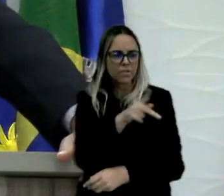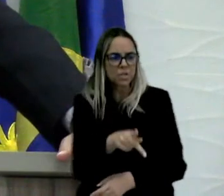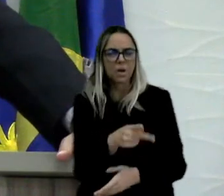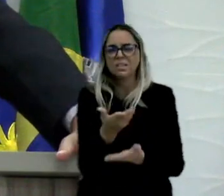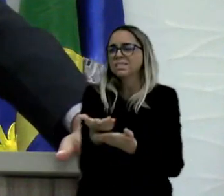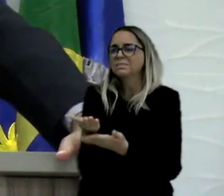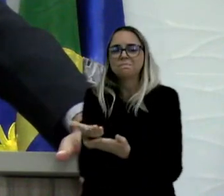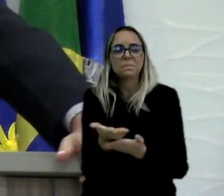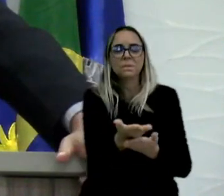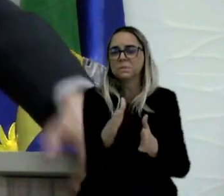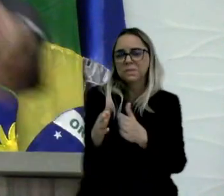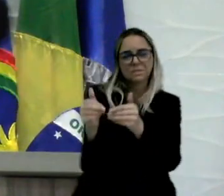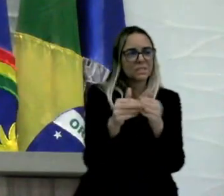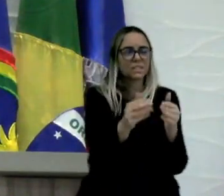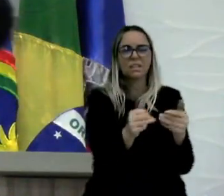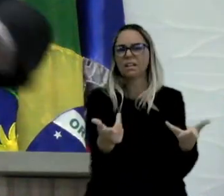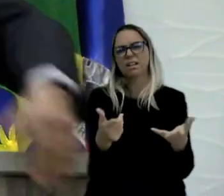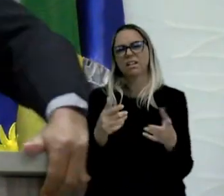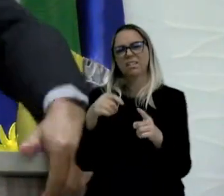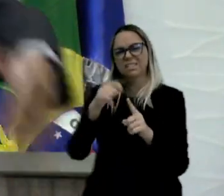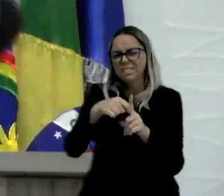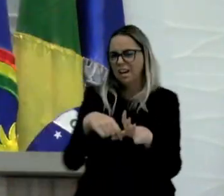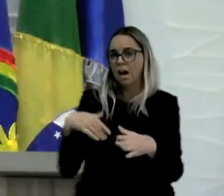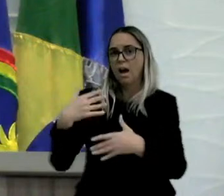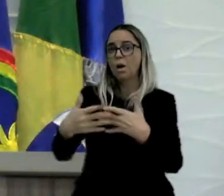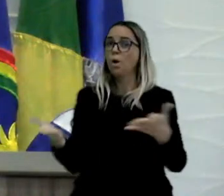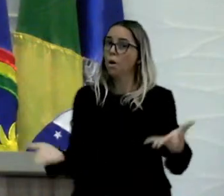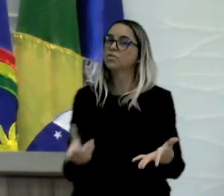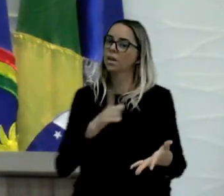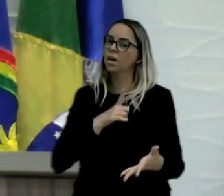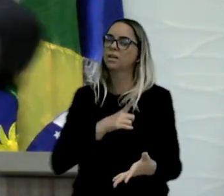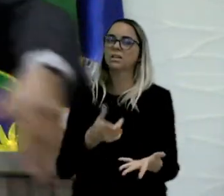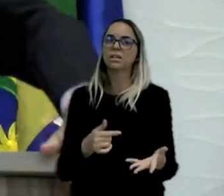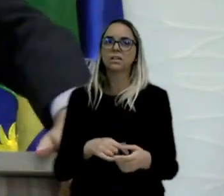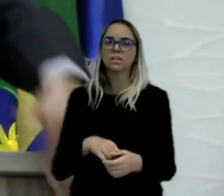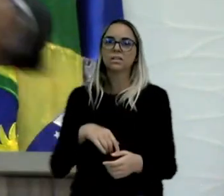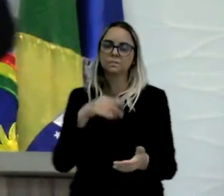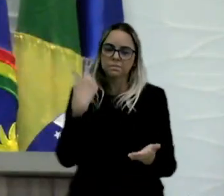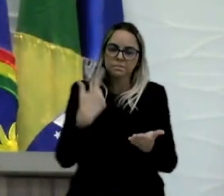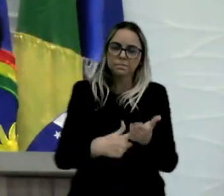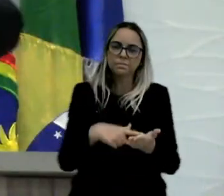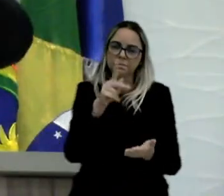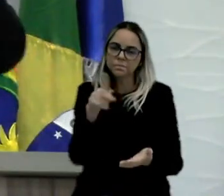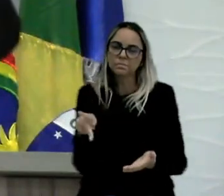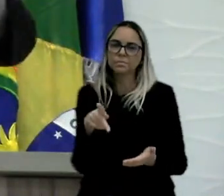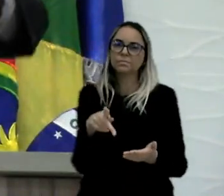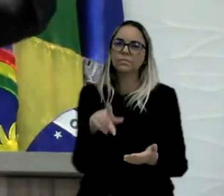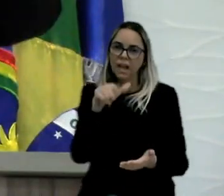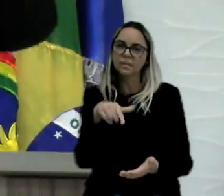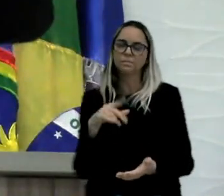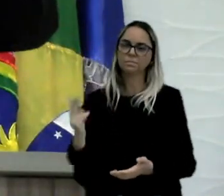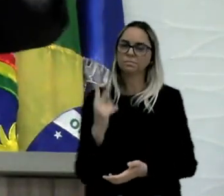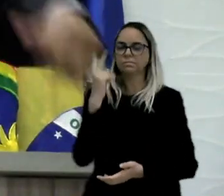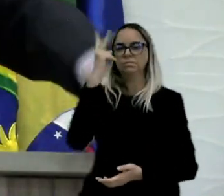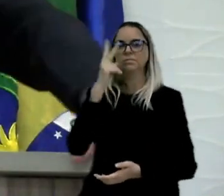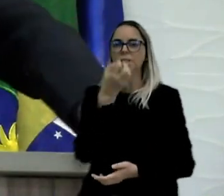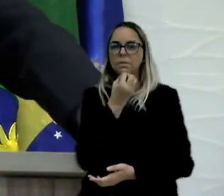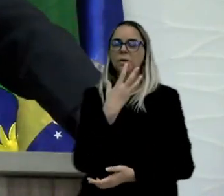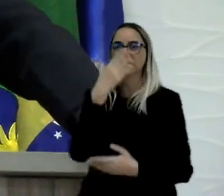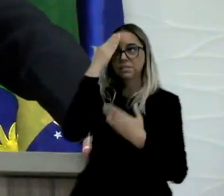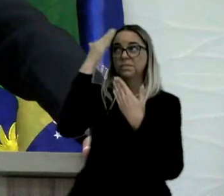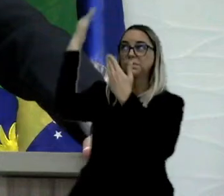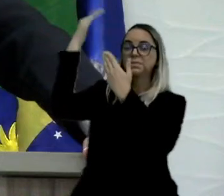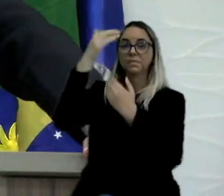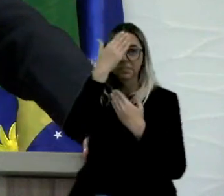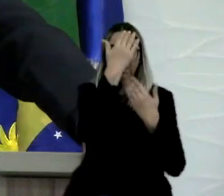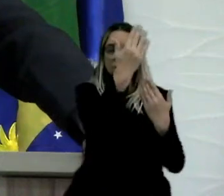dinheiro vinha todo mês hoje eu choro por causa disso os contratados hoje tem valores e estão ganhando muito bem graças a Deus o prefeito